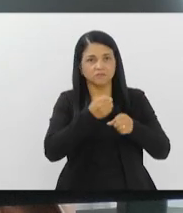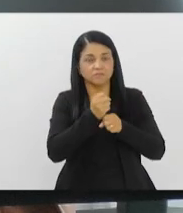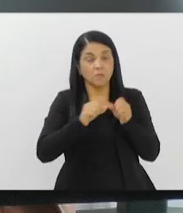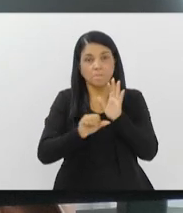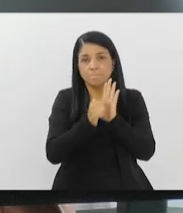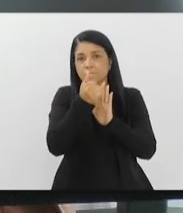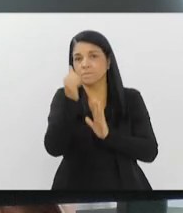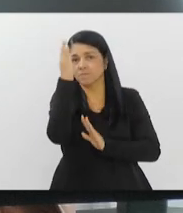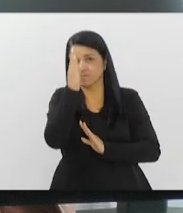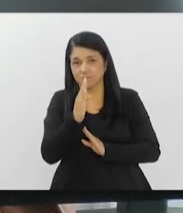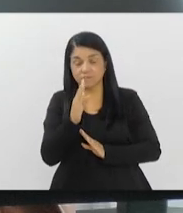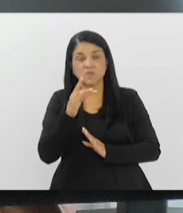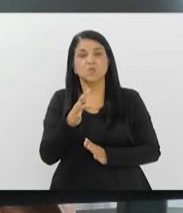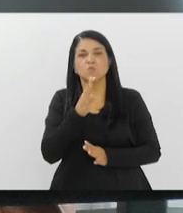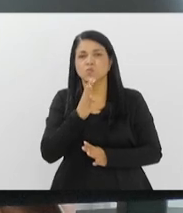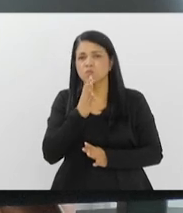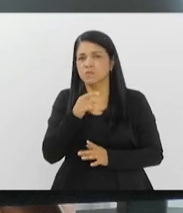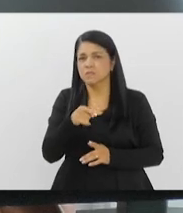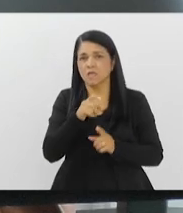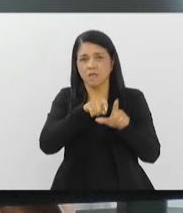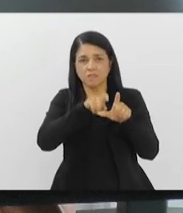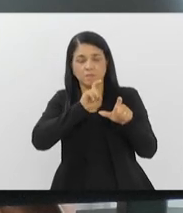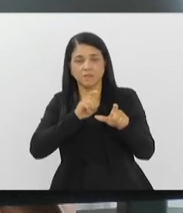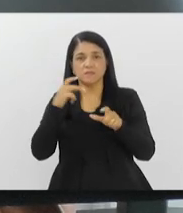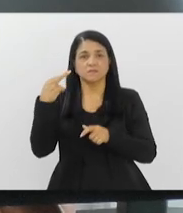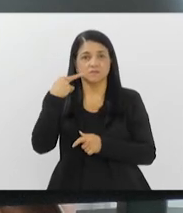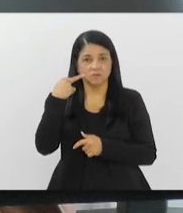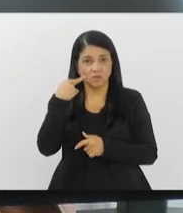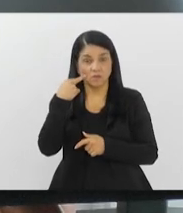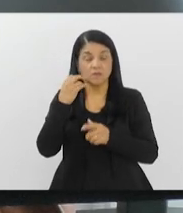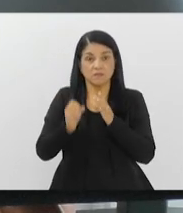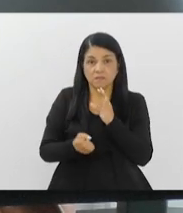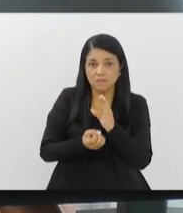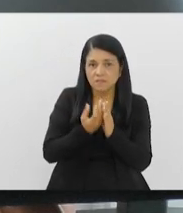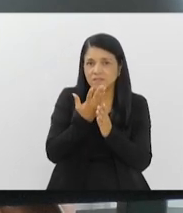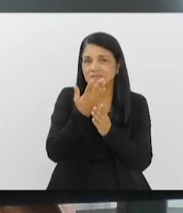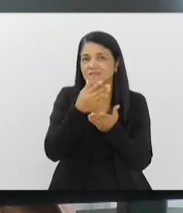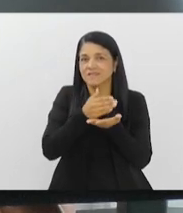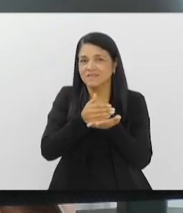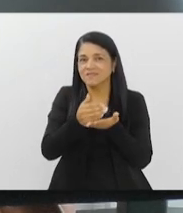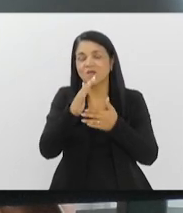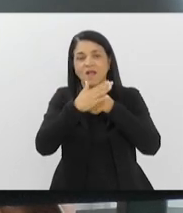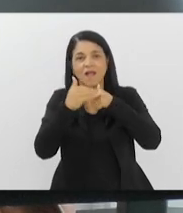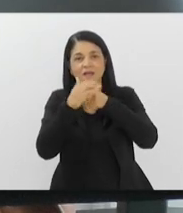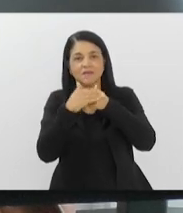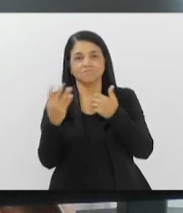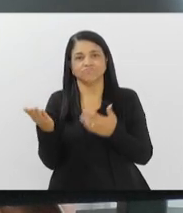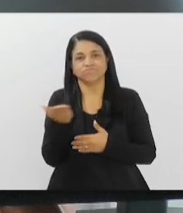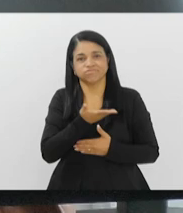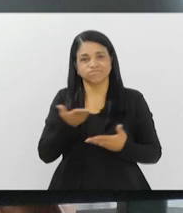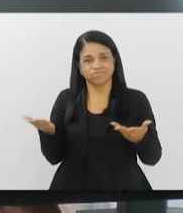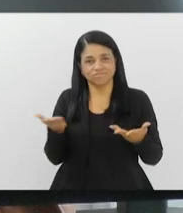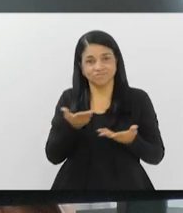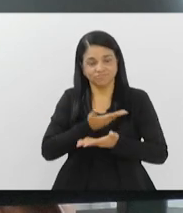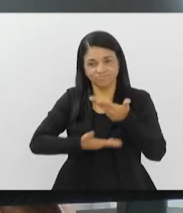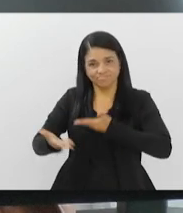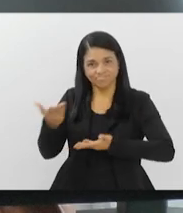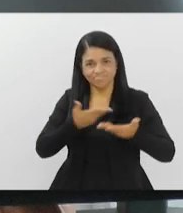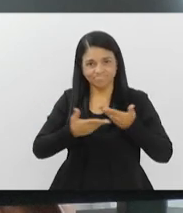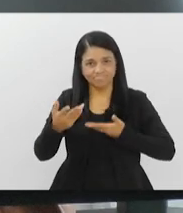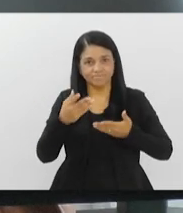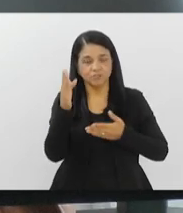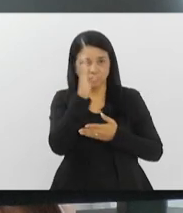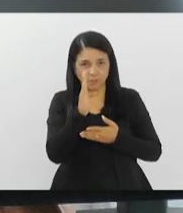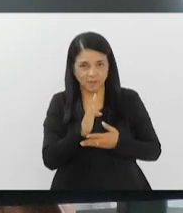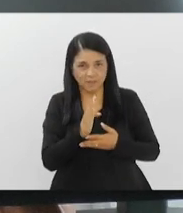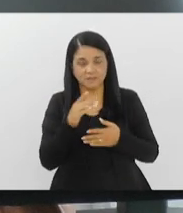país a reconhecer a independência de Angola, e daí nasceu um carinho muito grande entre os países, né? E eu vejo, além